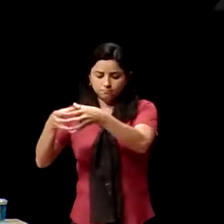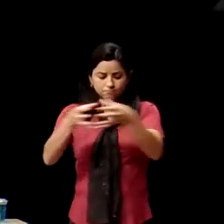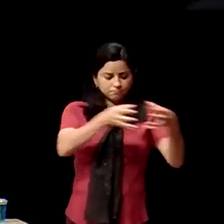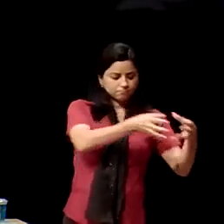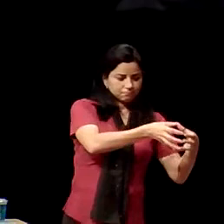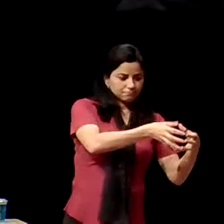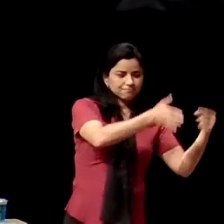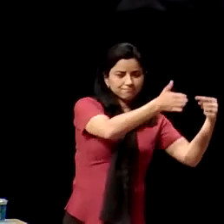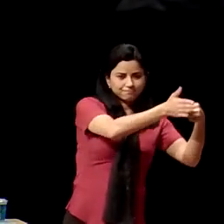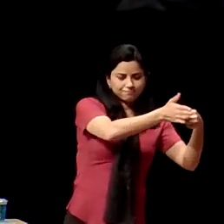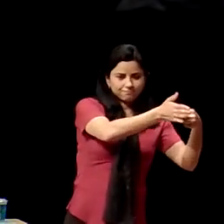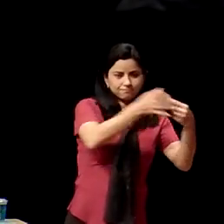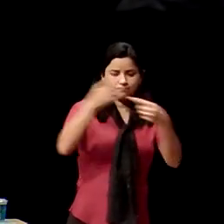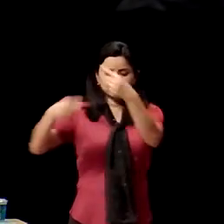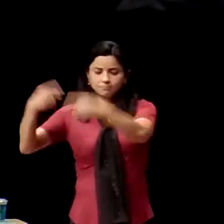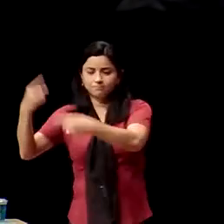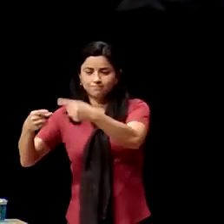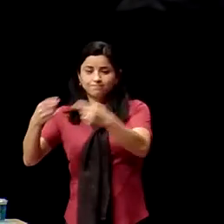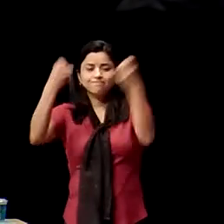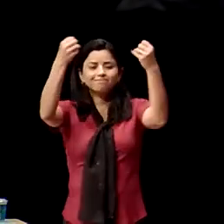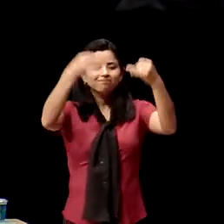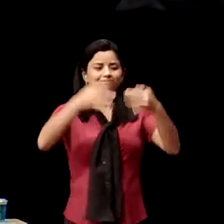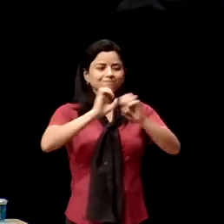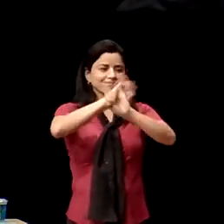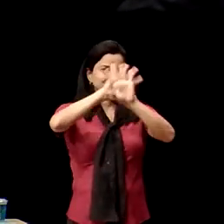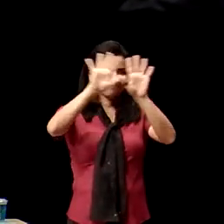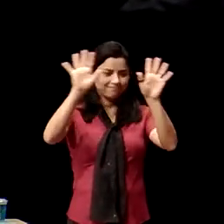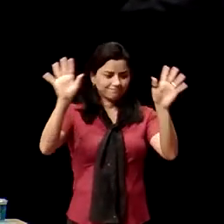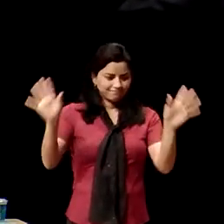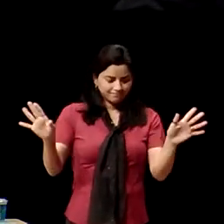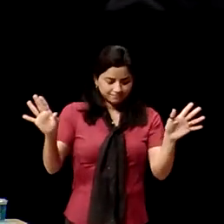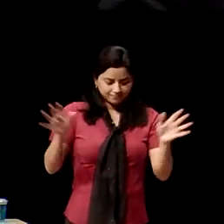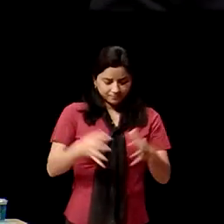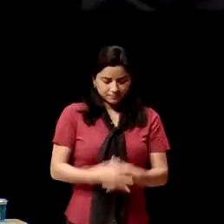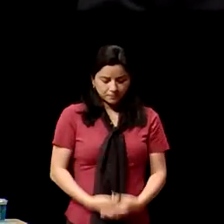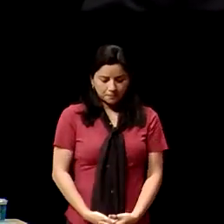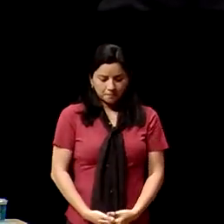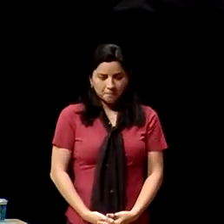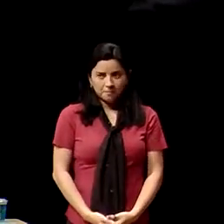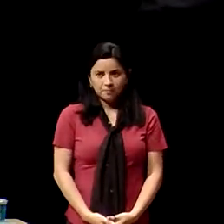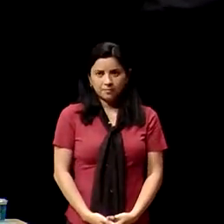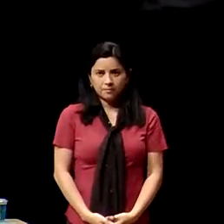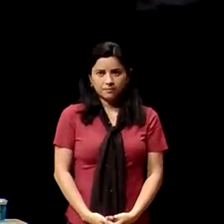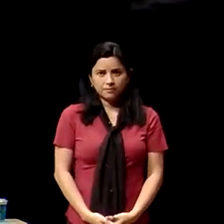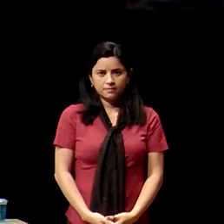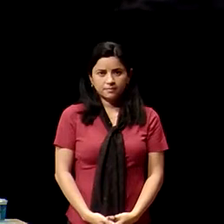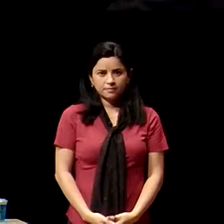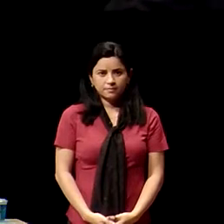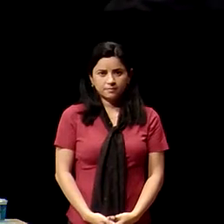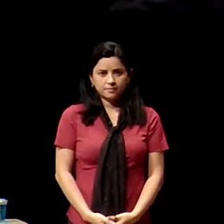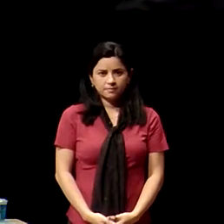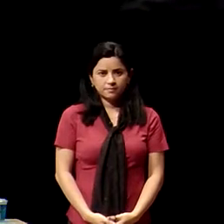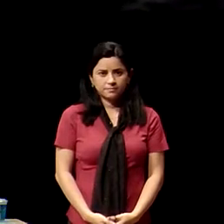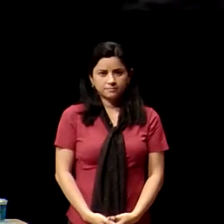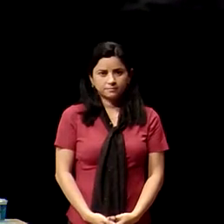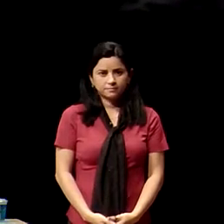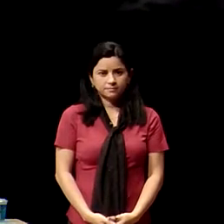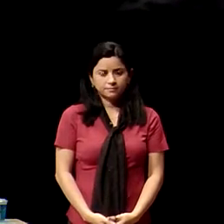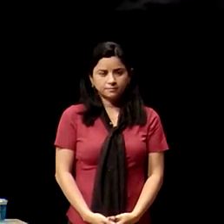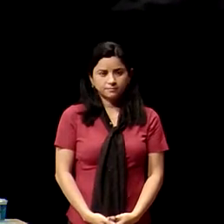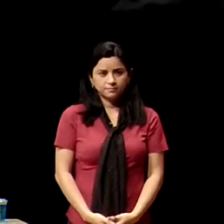os objetivos estão claros. And this has been an